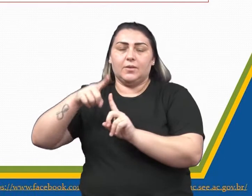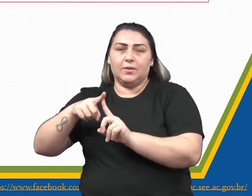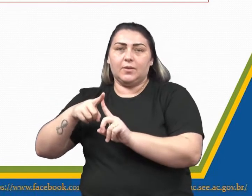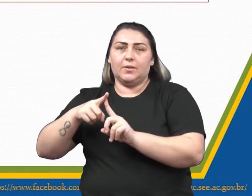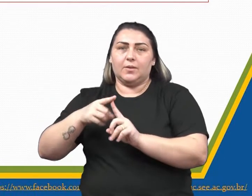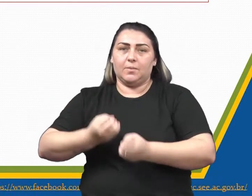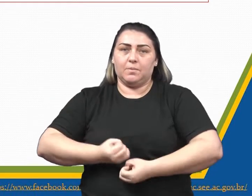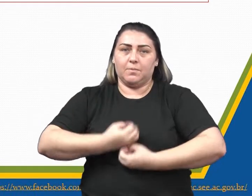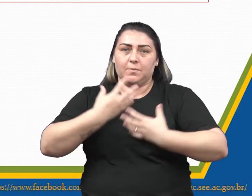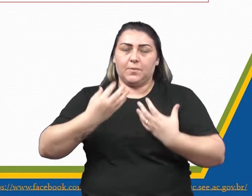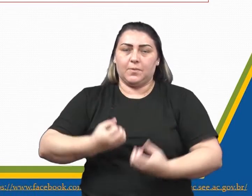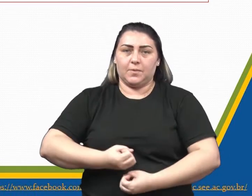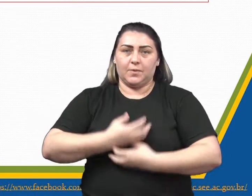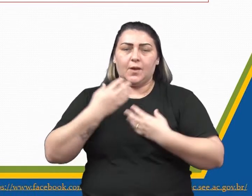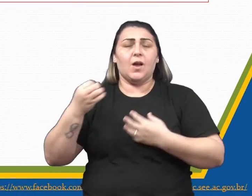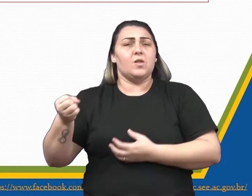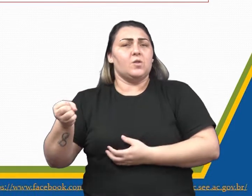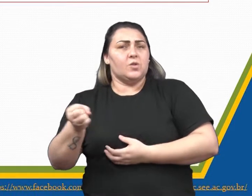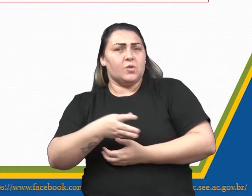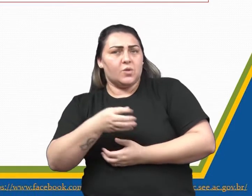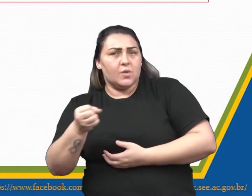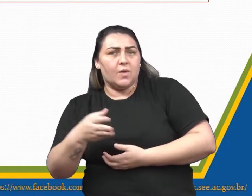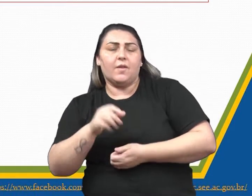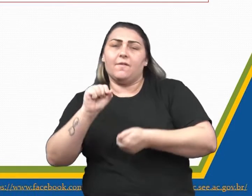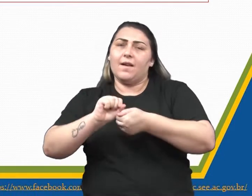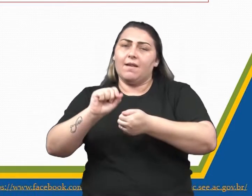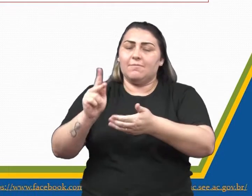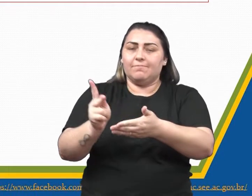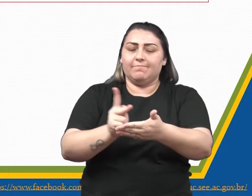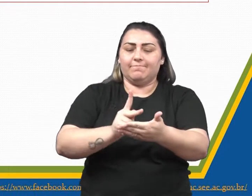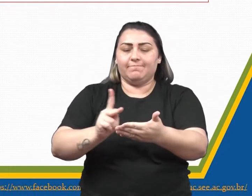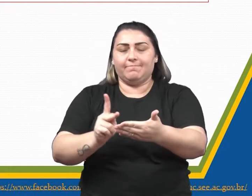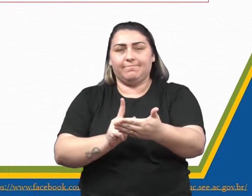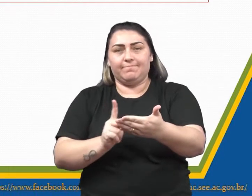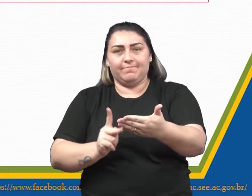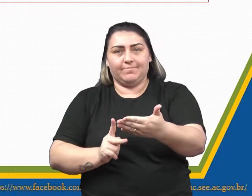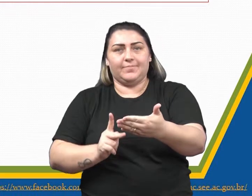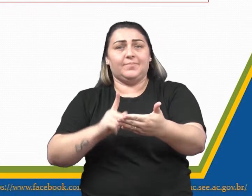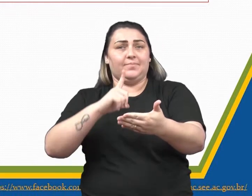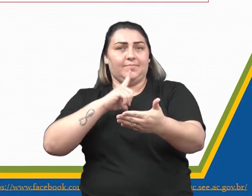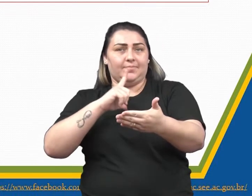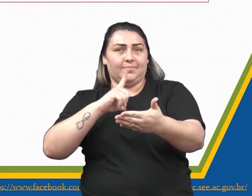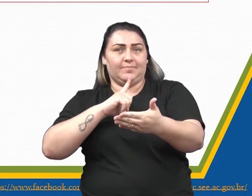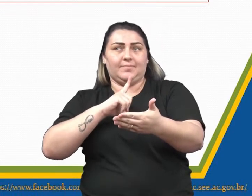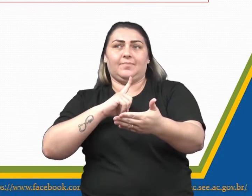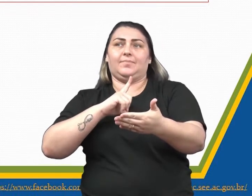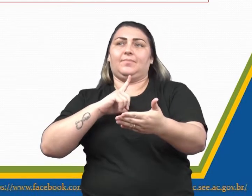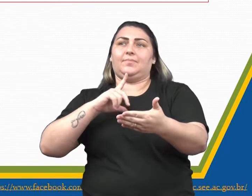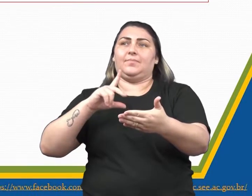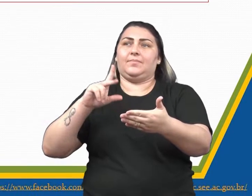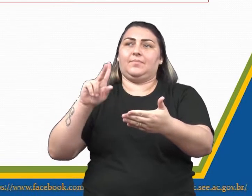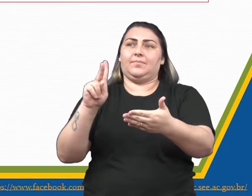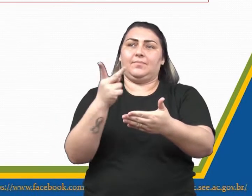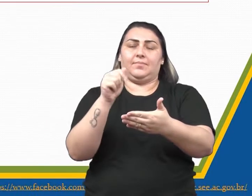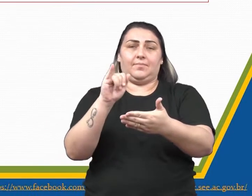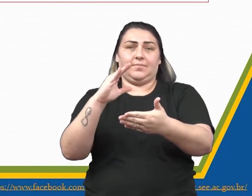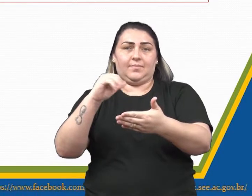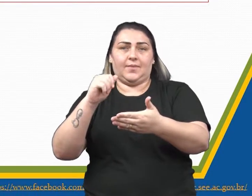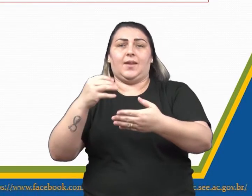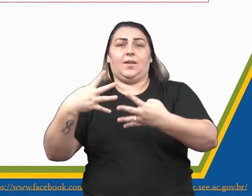deles fazem parte de uma nova forma de se fazer poesia. Dentre eles, nós temos aí o poema haikai, poema